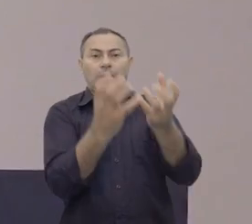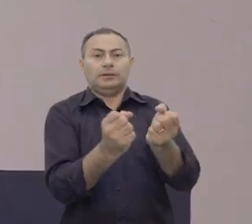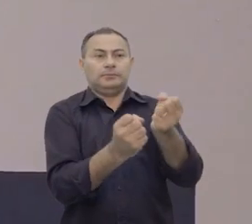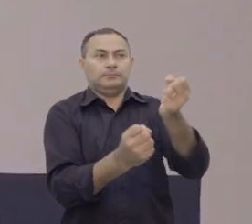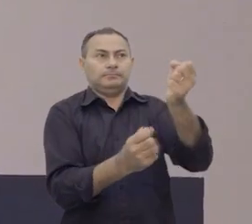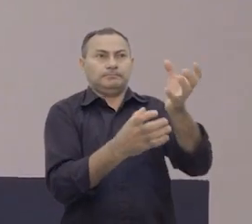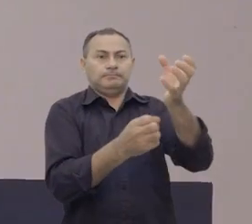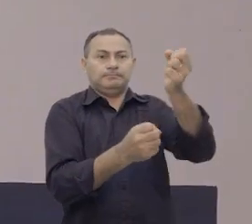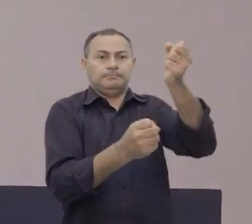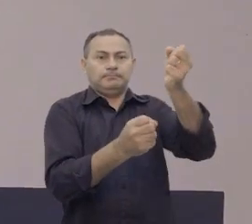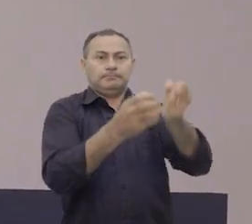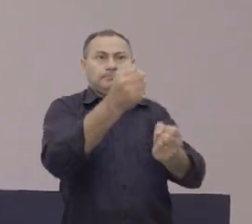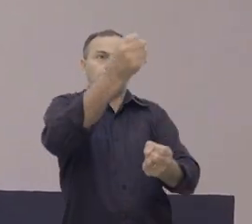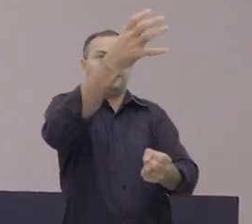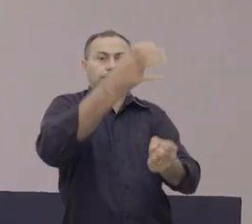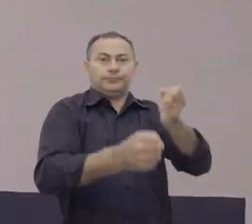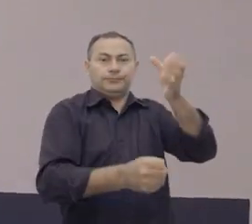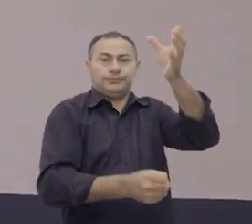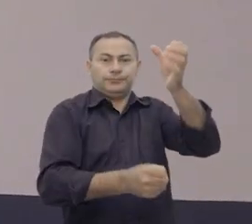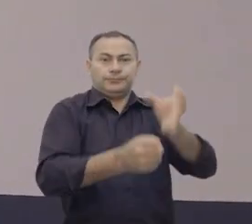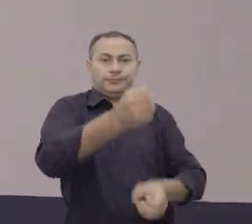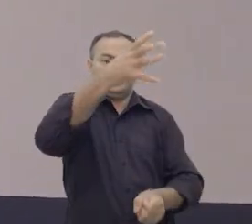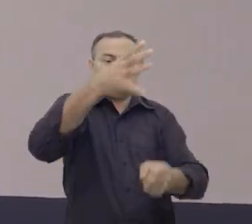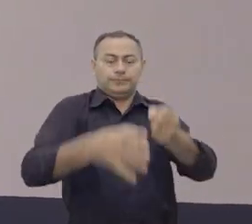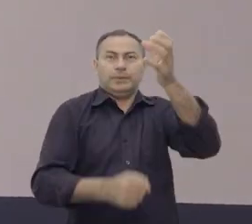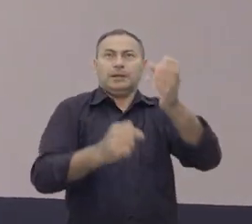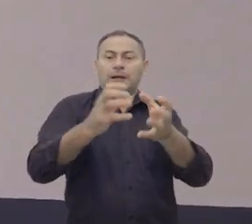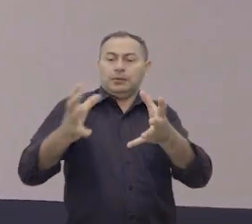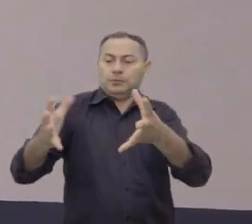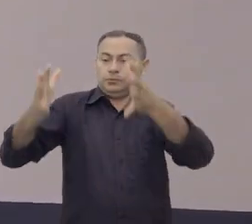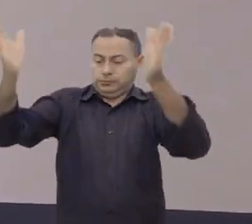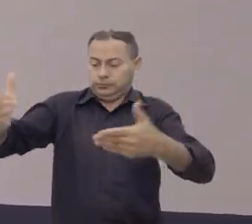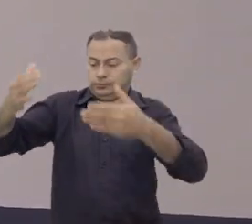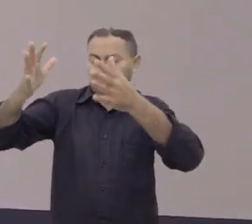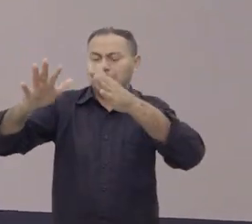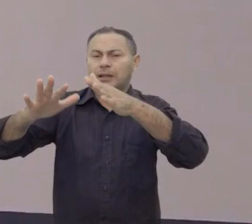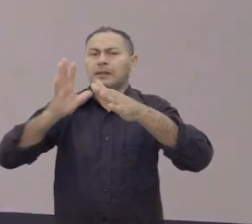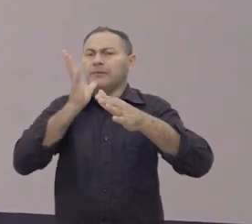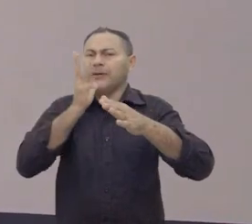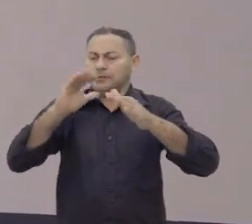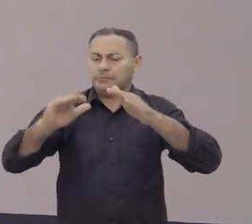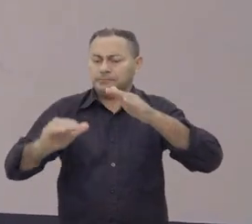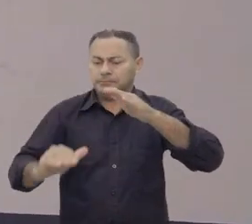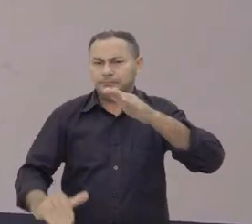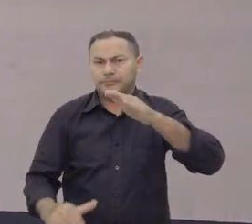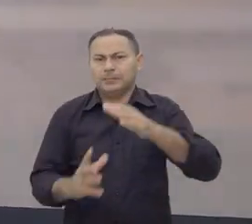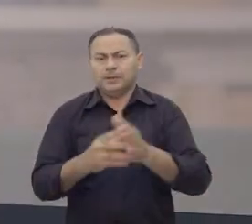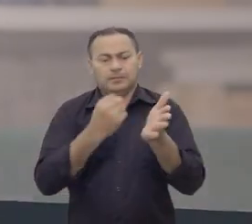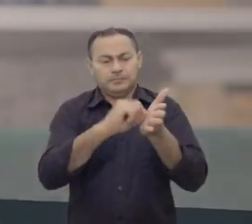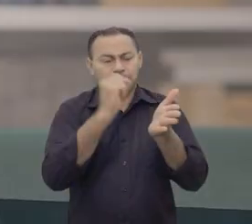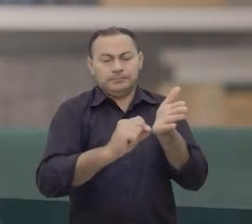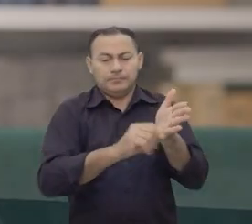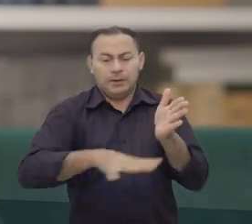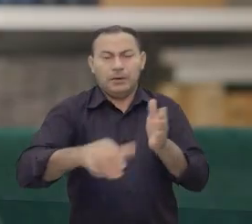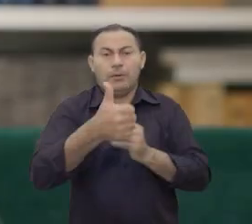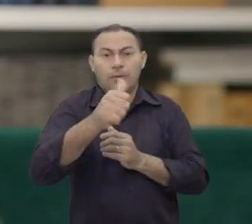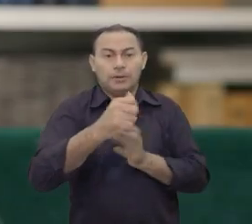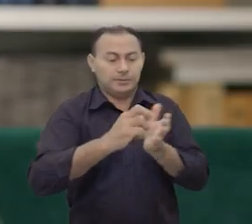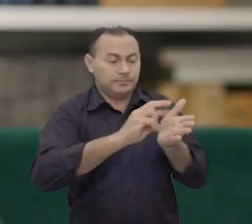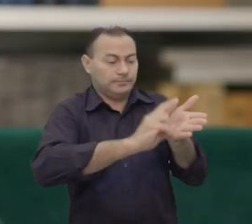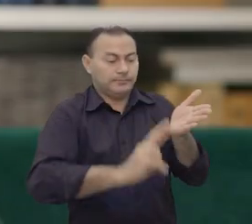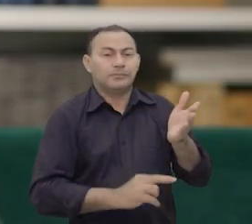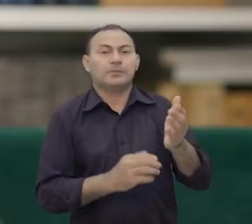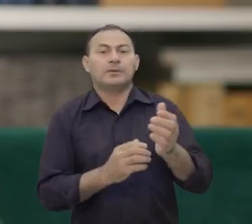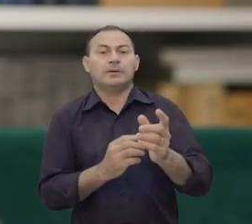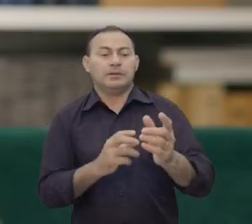corda, segurando-a com firmeza para que a caçamba com os tijolos descesse bem lentamente. Conforme escrevi no campo 11